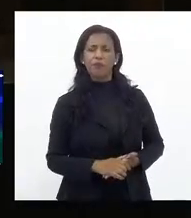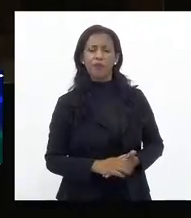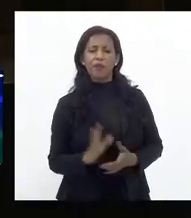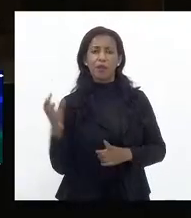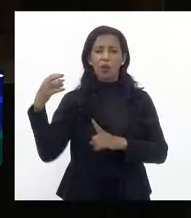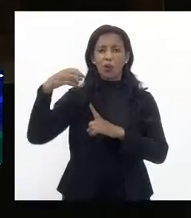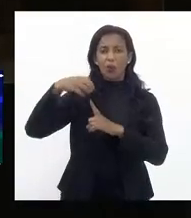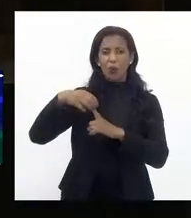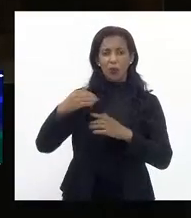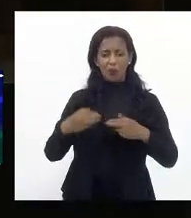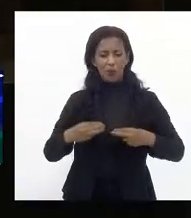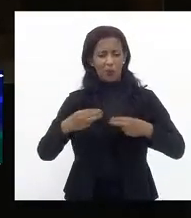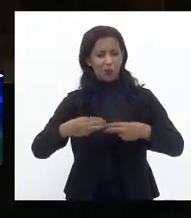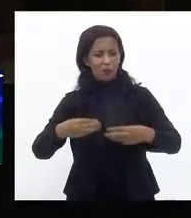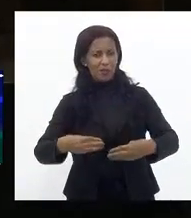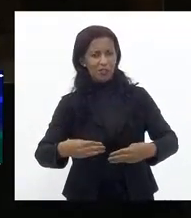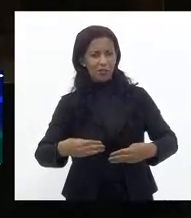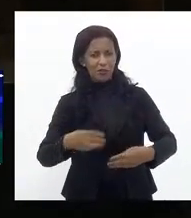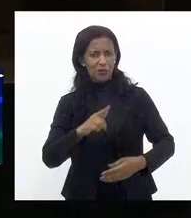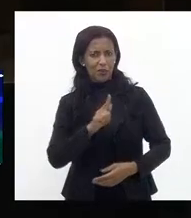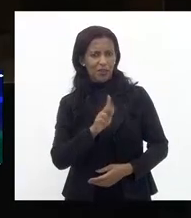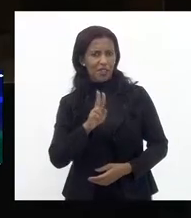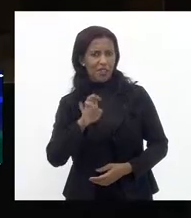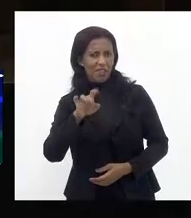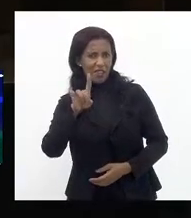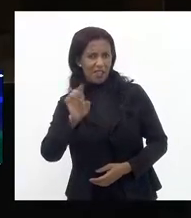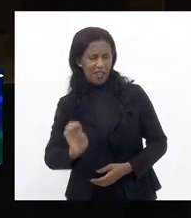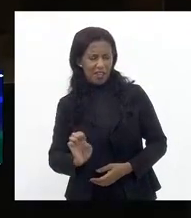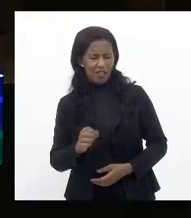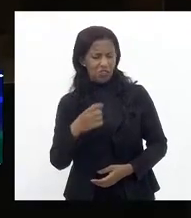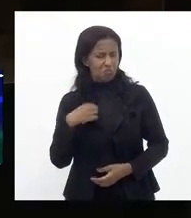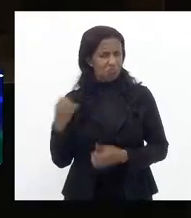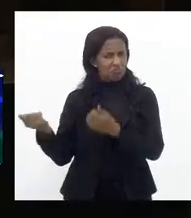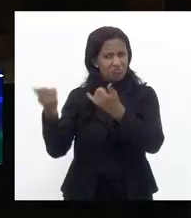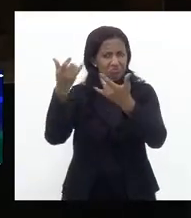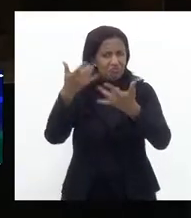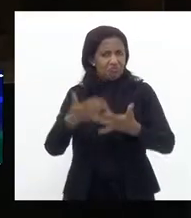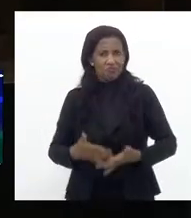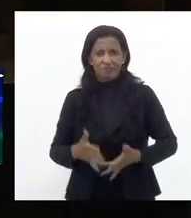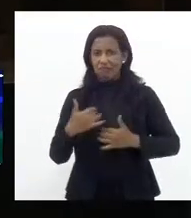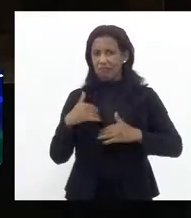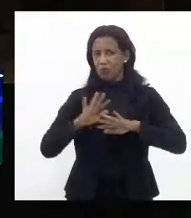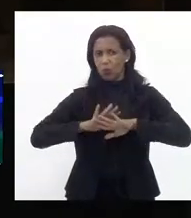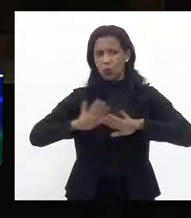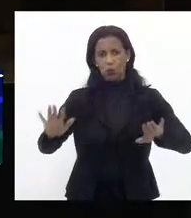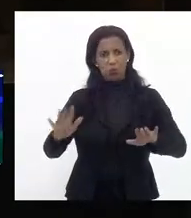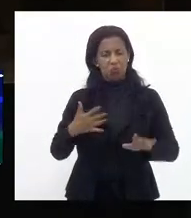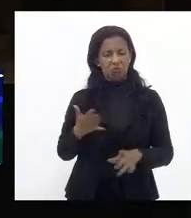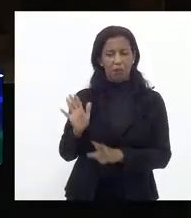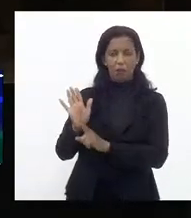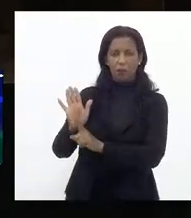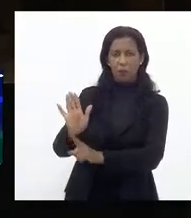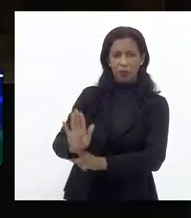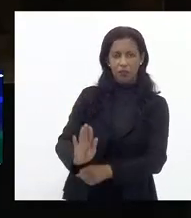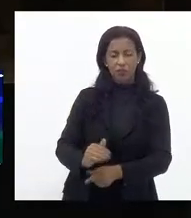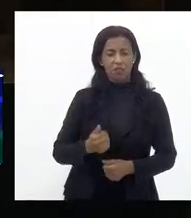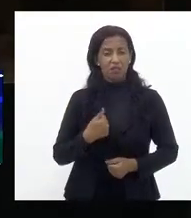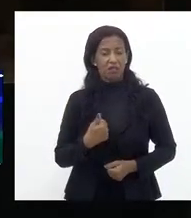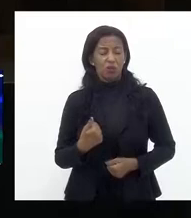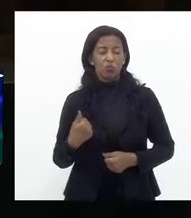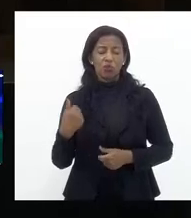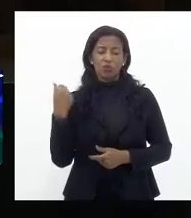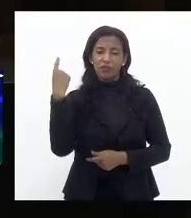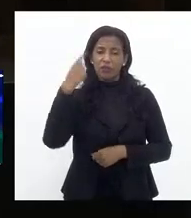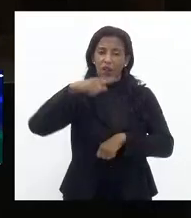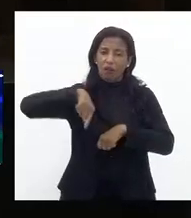colocando a culpa no ministro Paulo Guedes. Eu não estou aqui para justificar, eu não estou aqui somente para defender. Poderia ficar